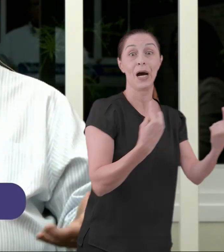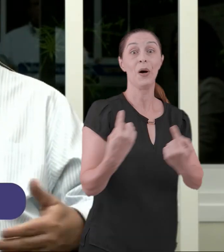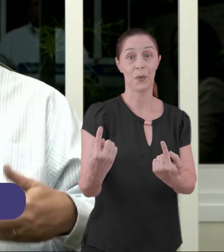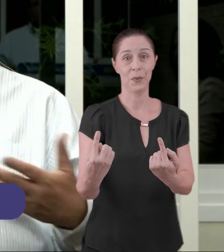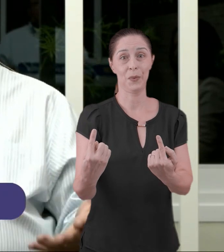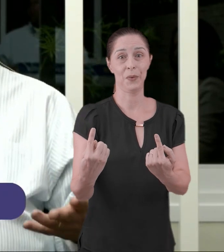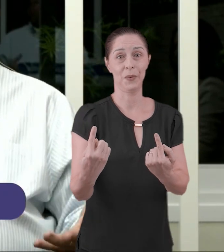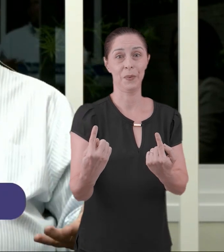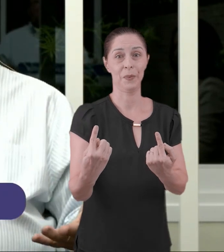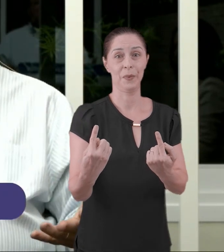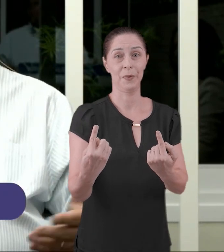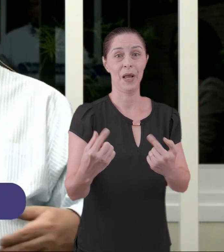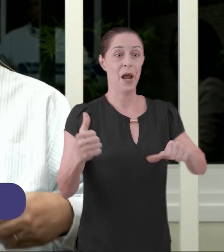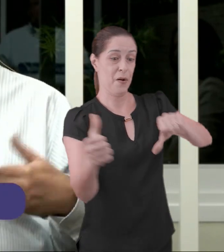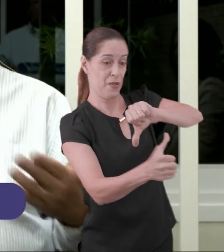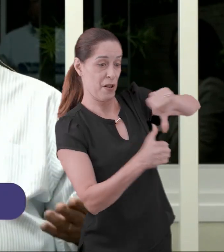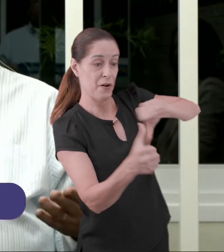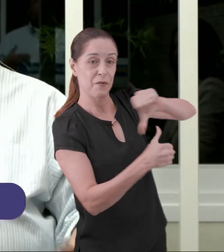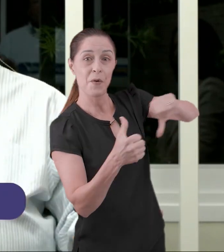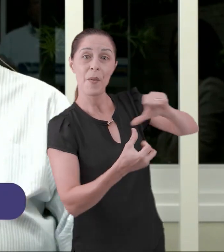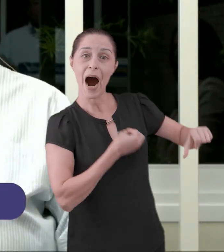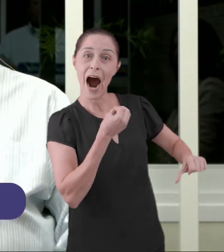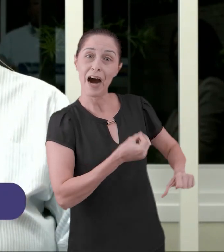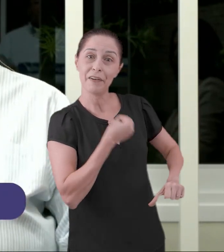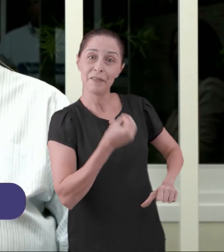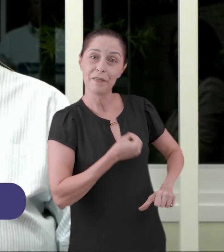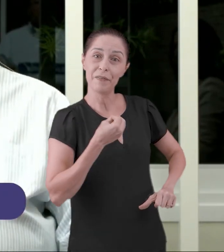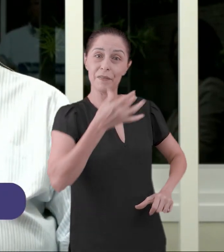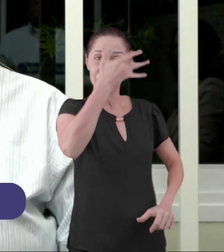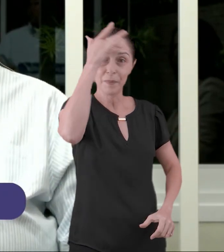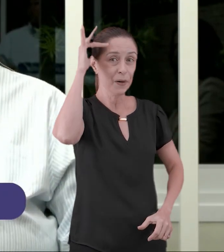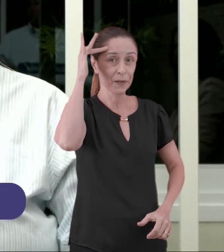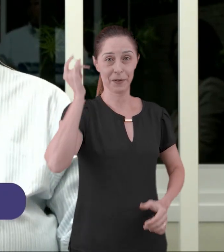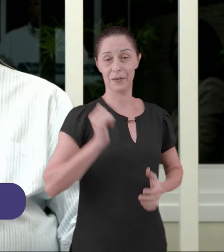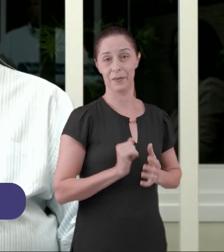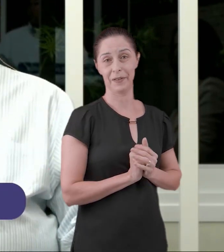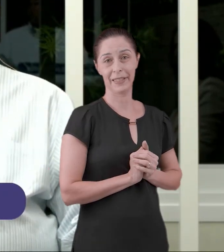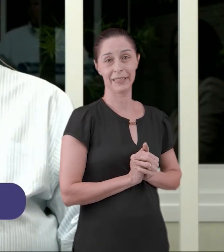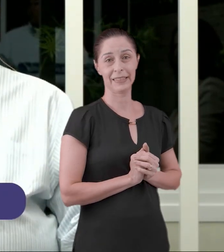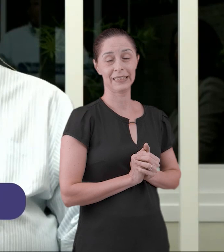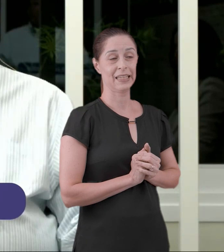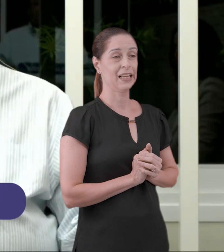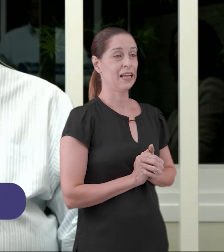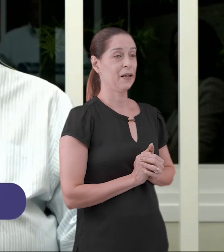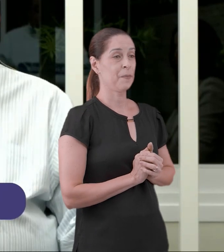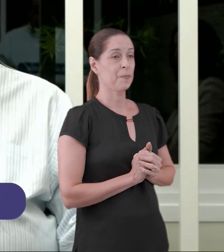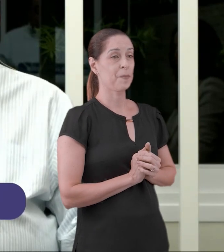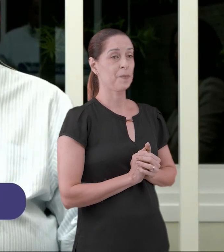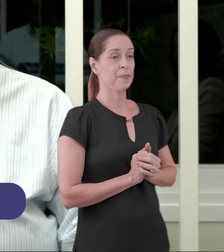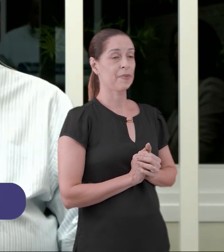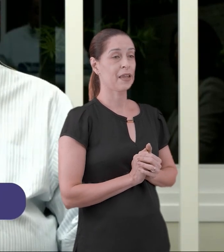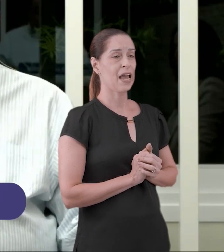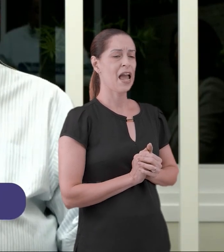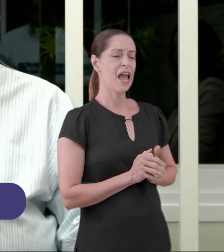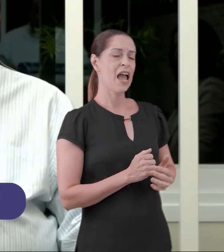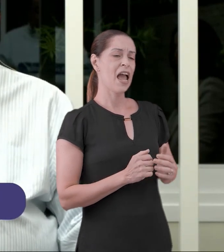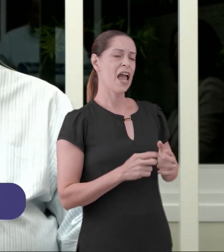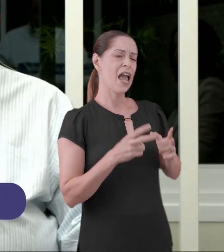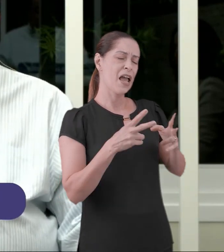pessoas, para recuperar essas pessoas, para transformar a vida dessas pessoas. E uma das coisas que eu tenho